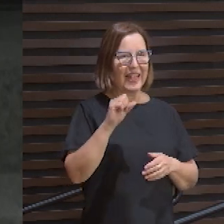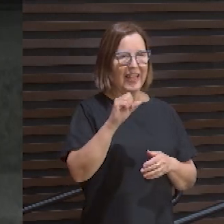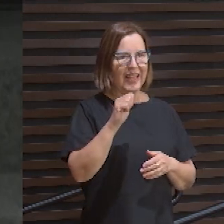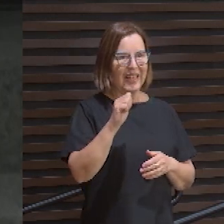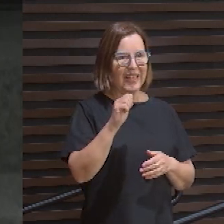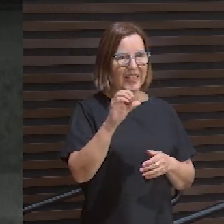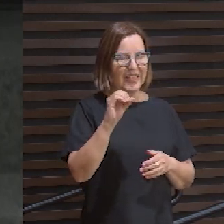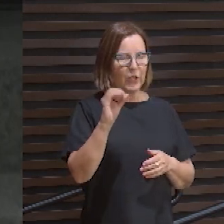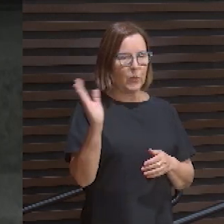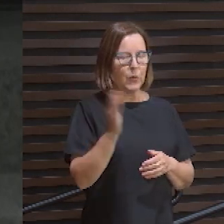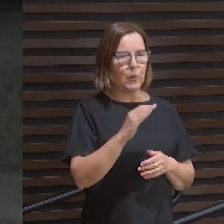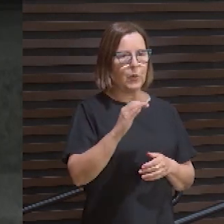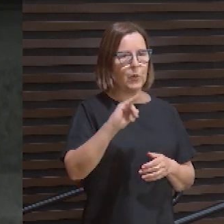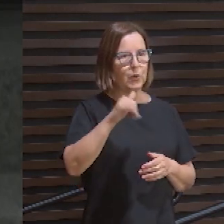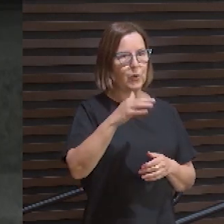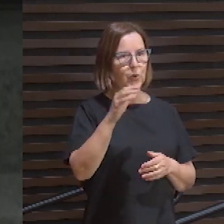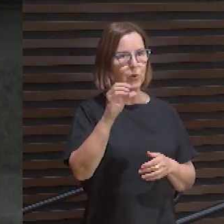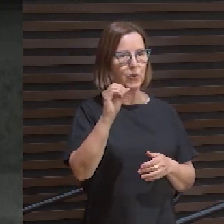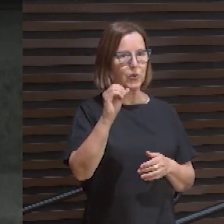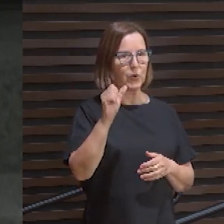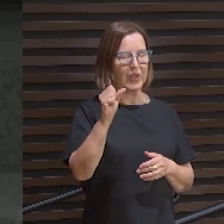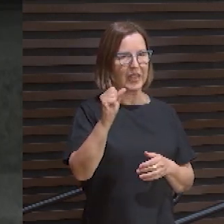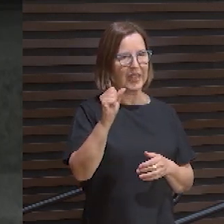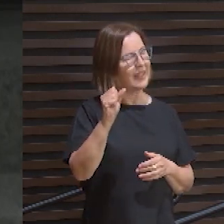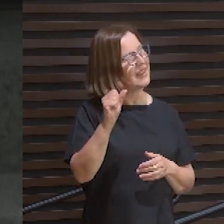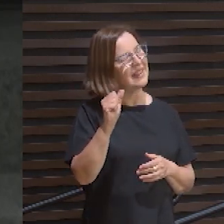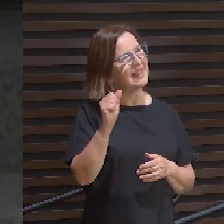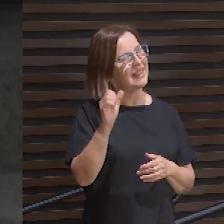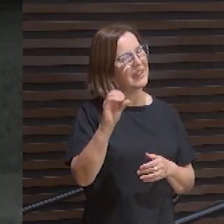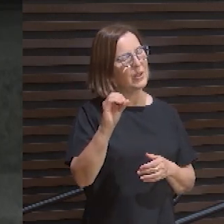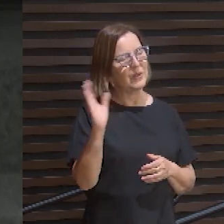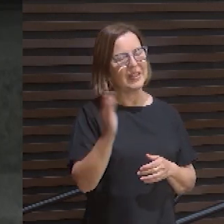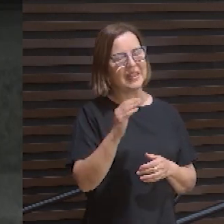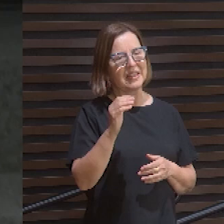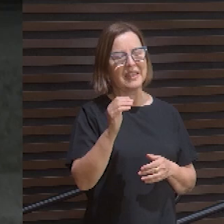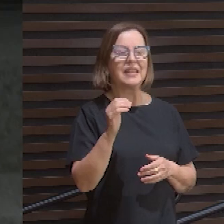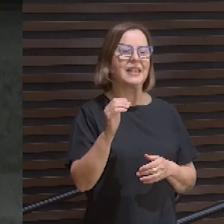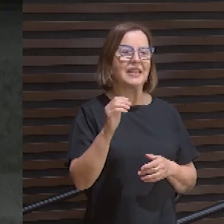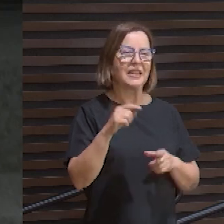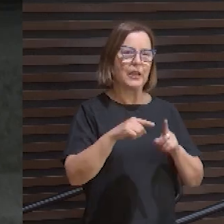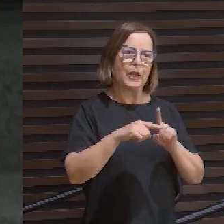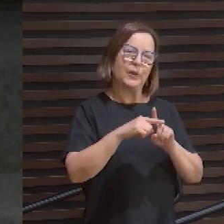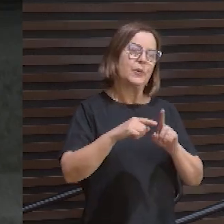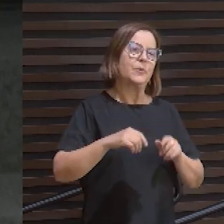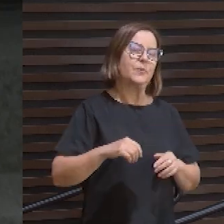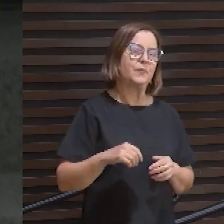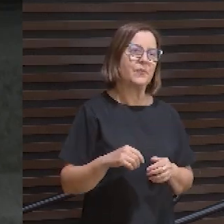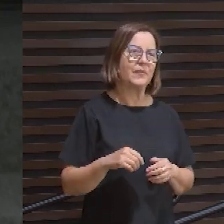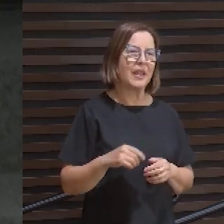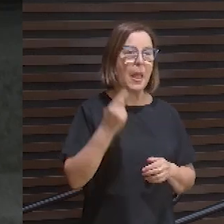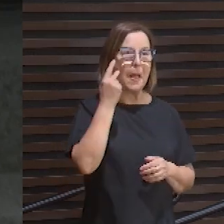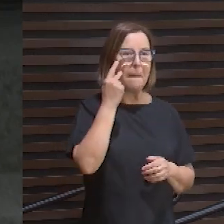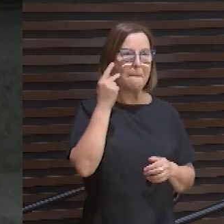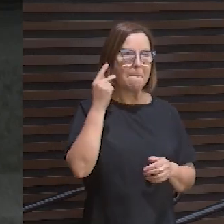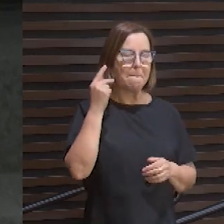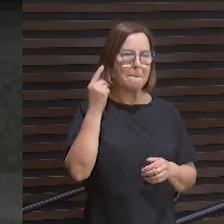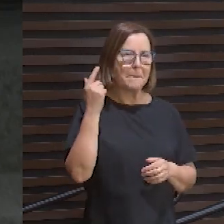542... Para alcançar a união perfeita com Cristo, a alma deve ser crucificada com